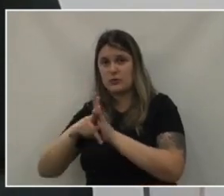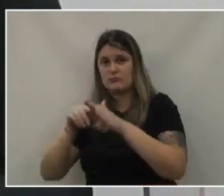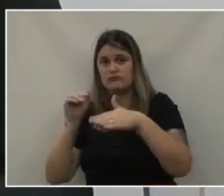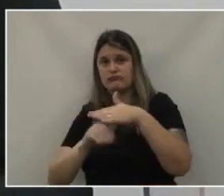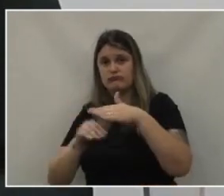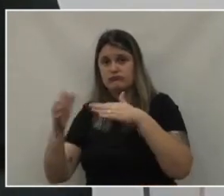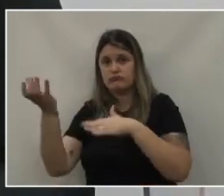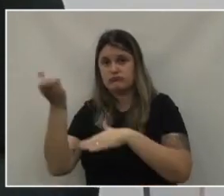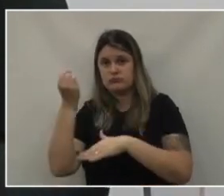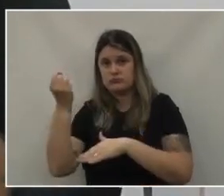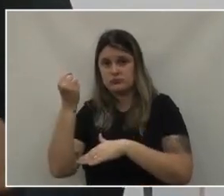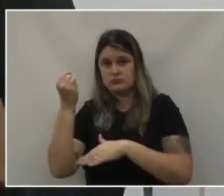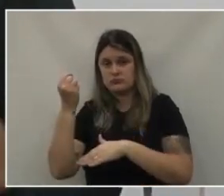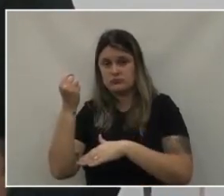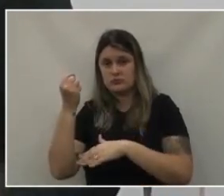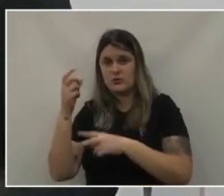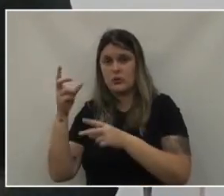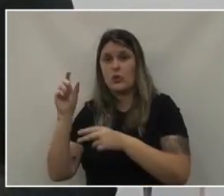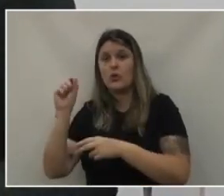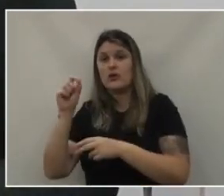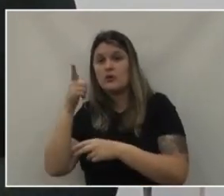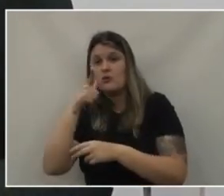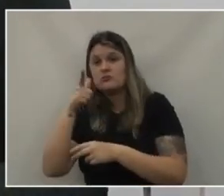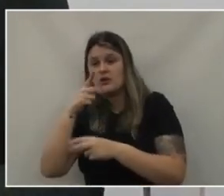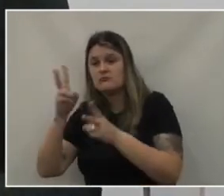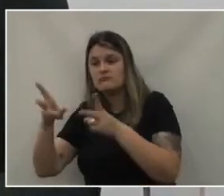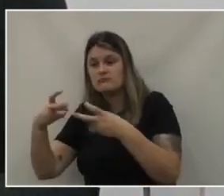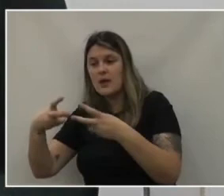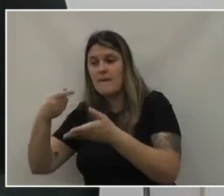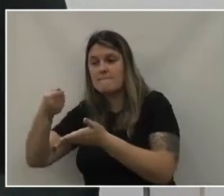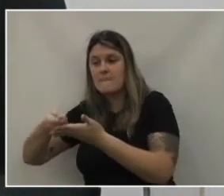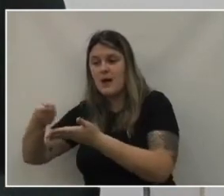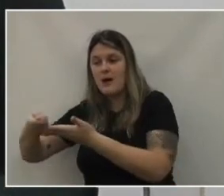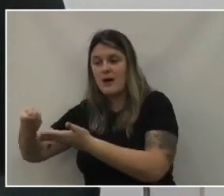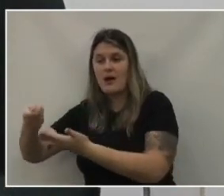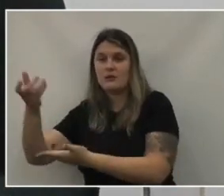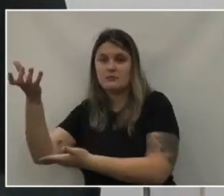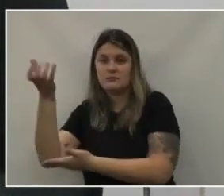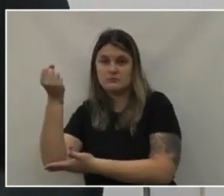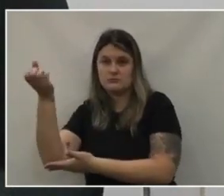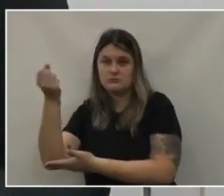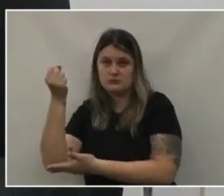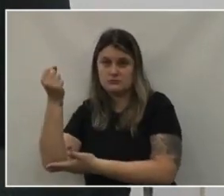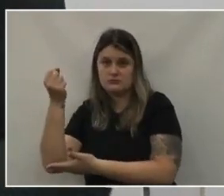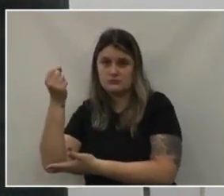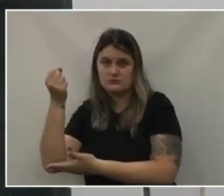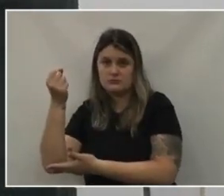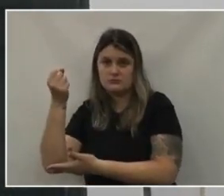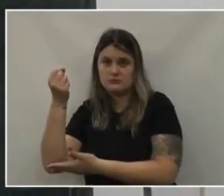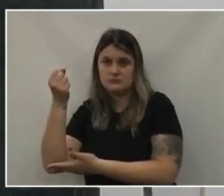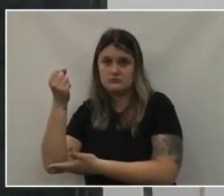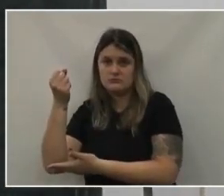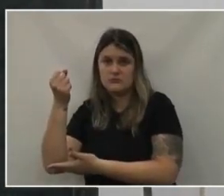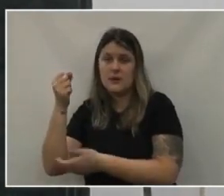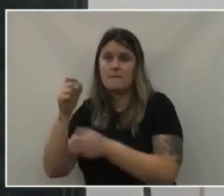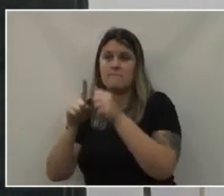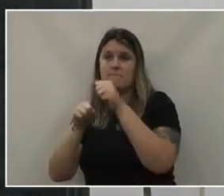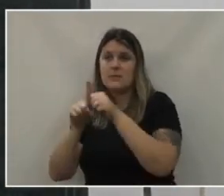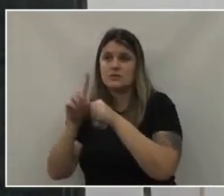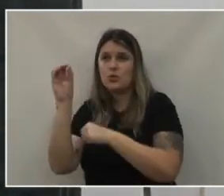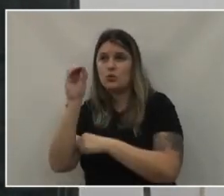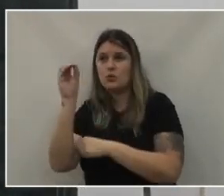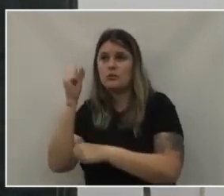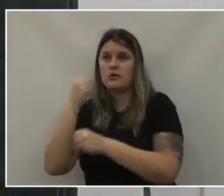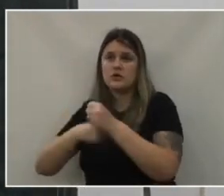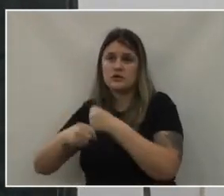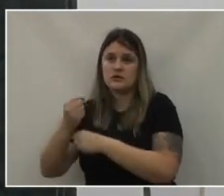FUNPREV, na questão arrecadação e pagamento das aposentadorias. O déficit, em outubro do ano passado,